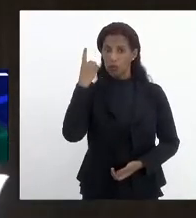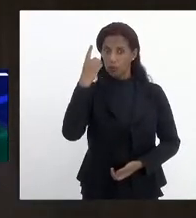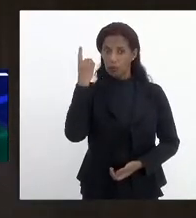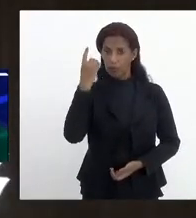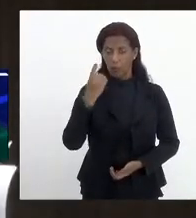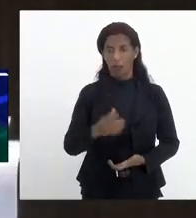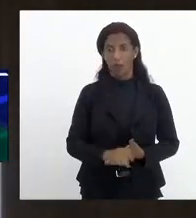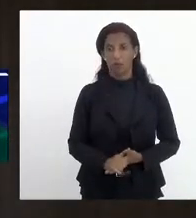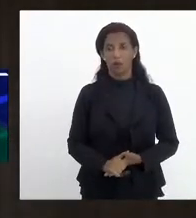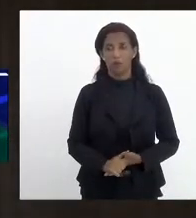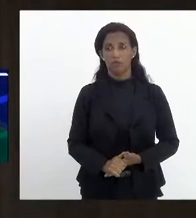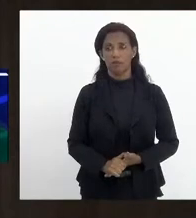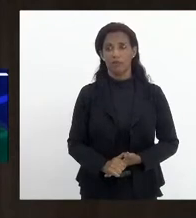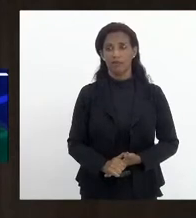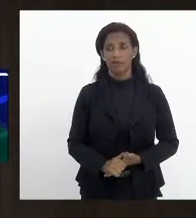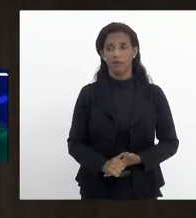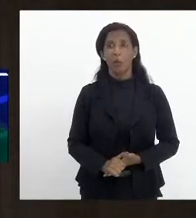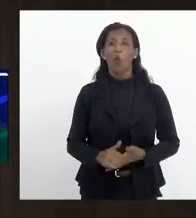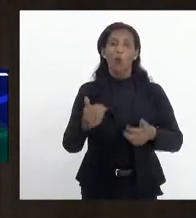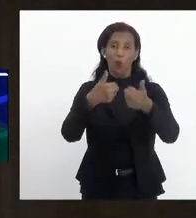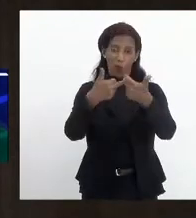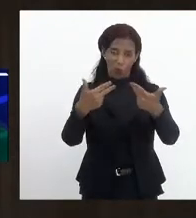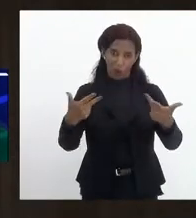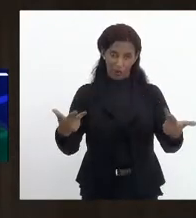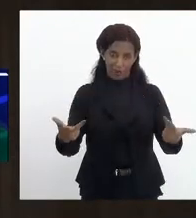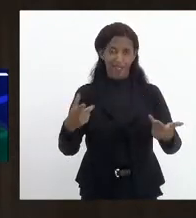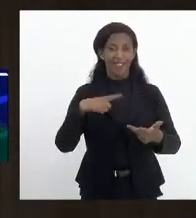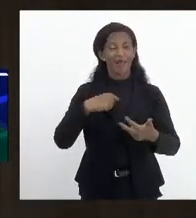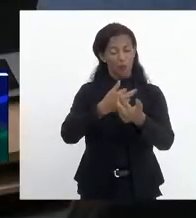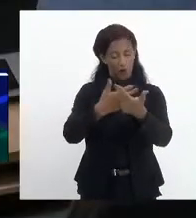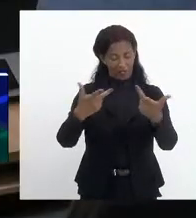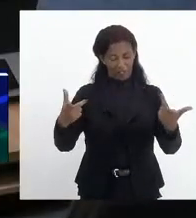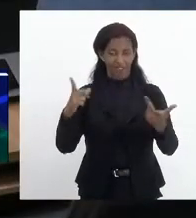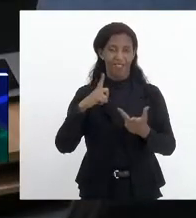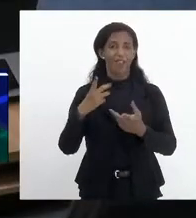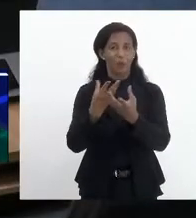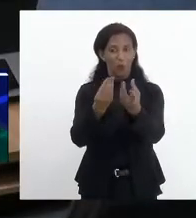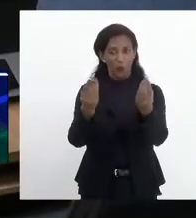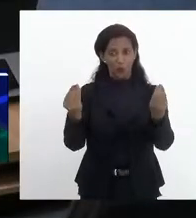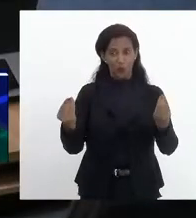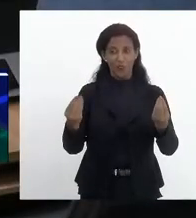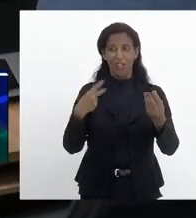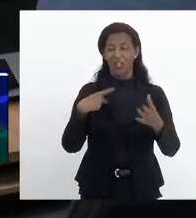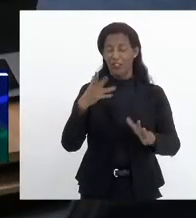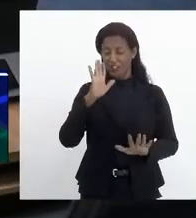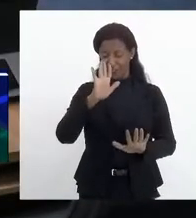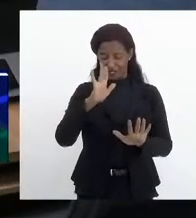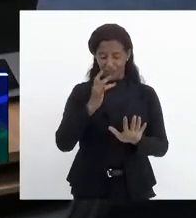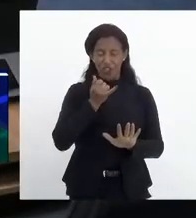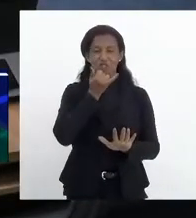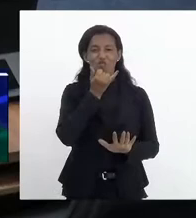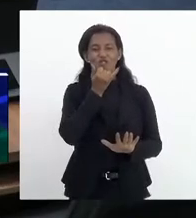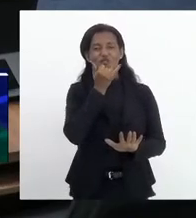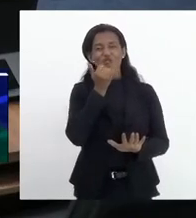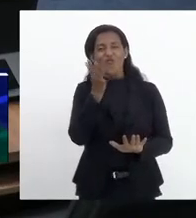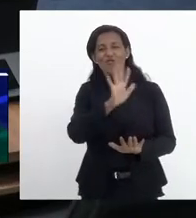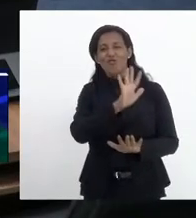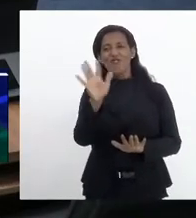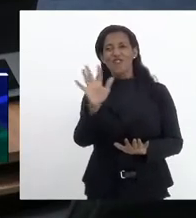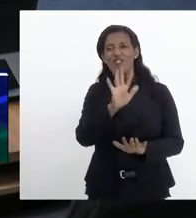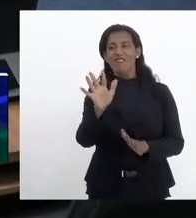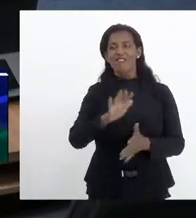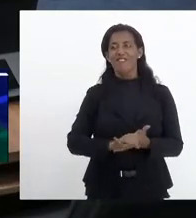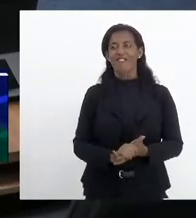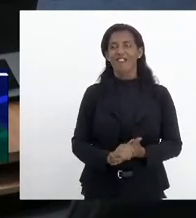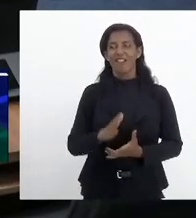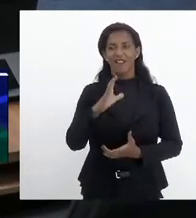qualificado. Qualificado temos. Muito. Vou refazer minha qualificado muito. Opa, quórum